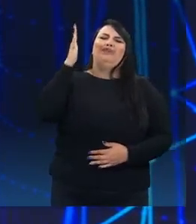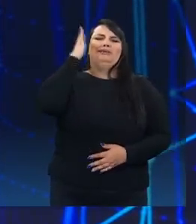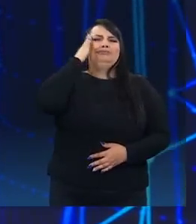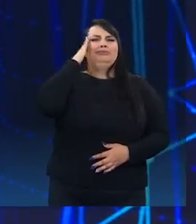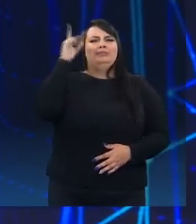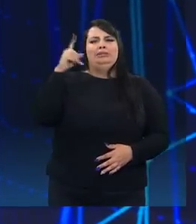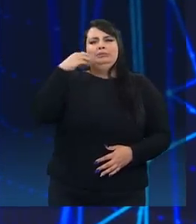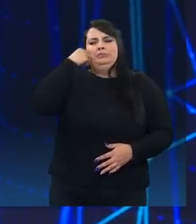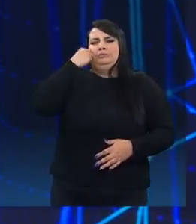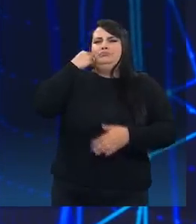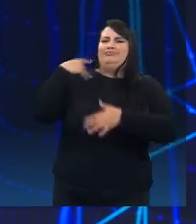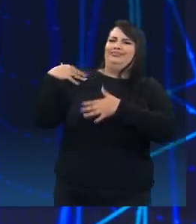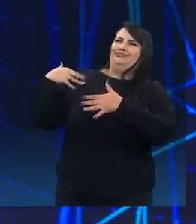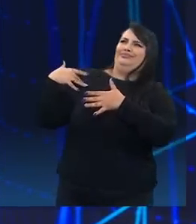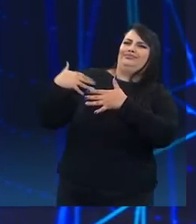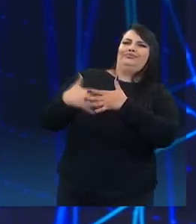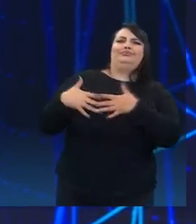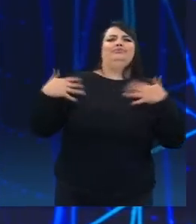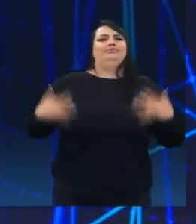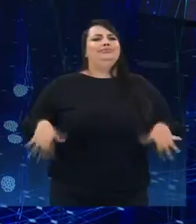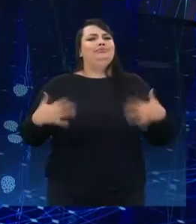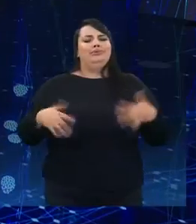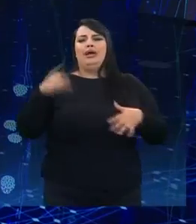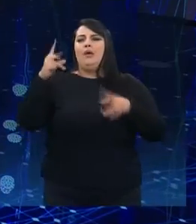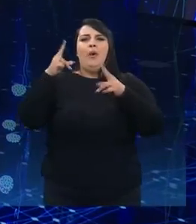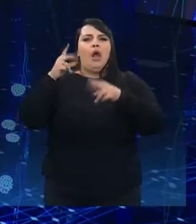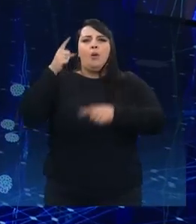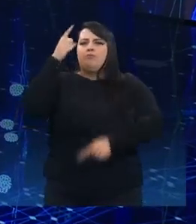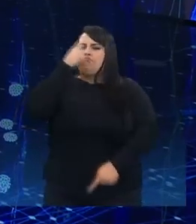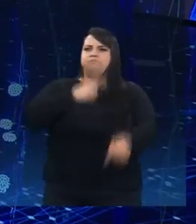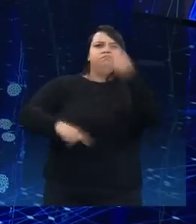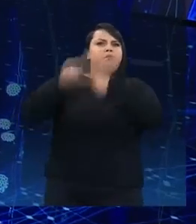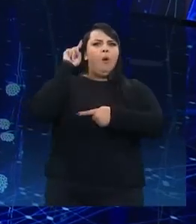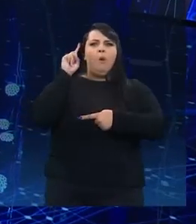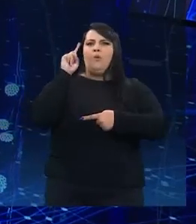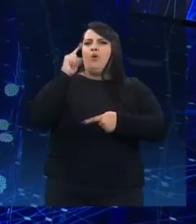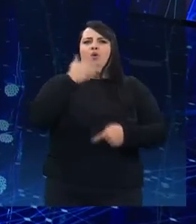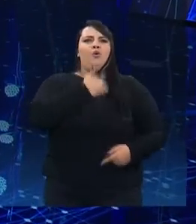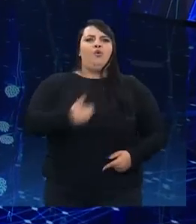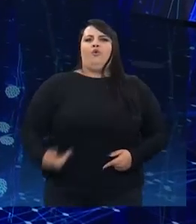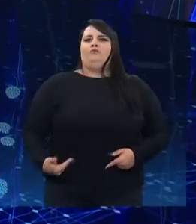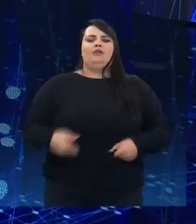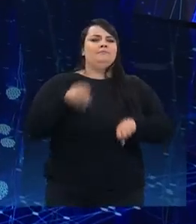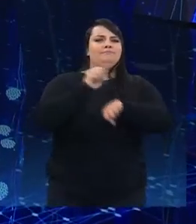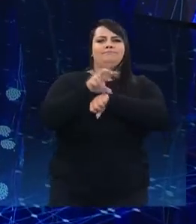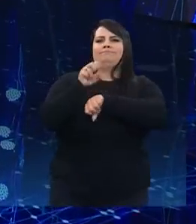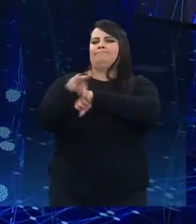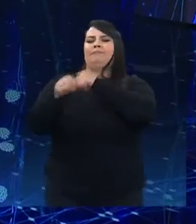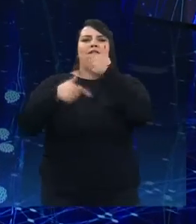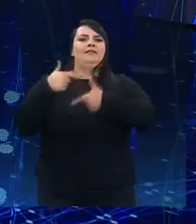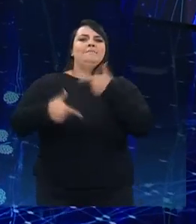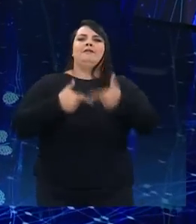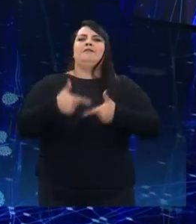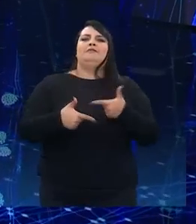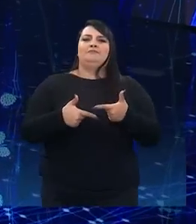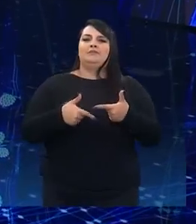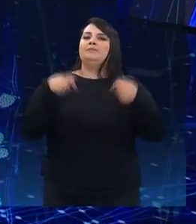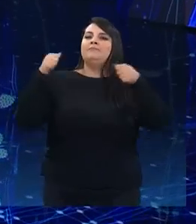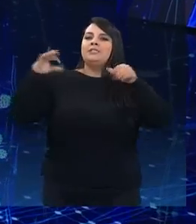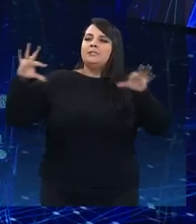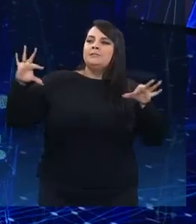recordista da história em geração de emprego. E nós precisamos disso, parceria São Paulo e